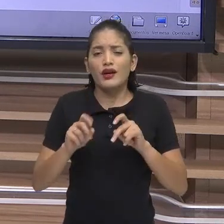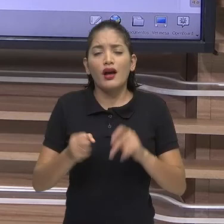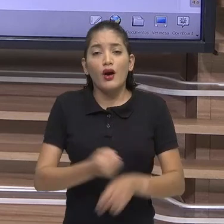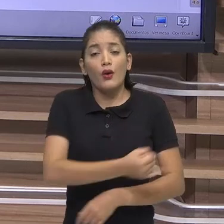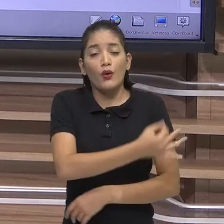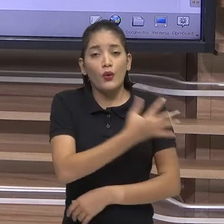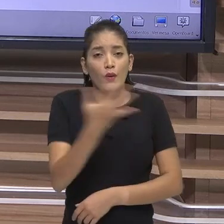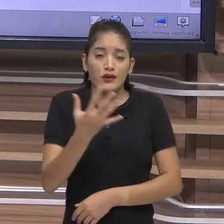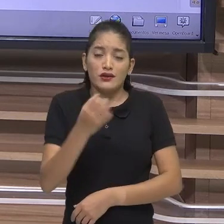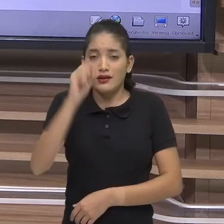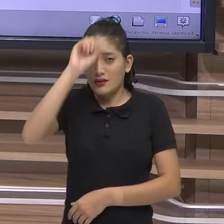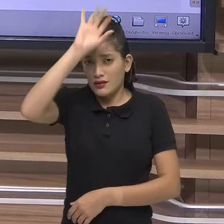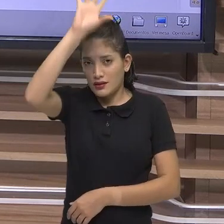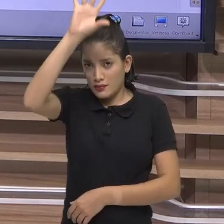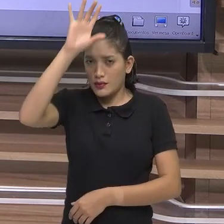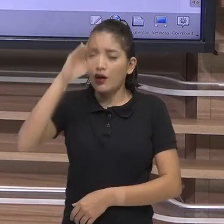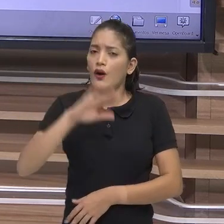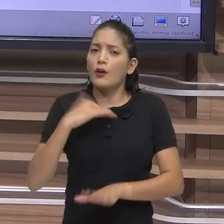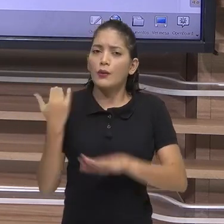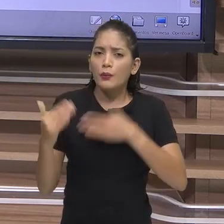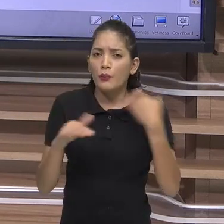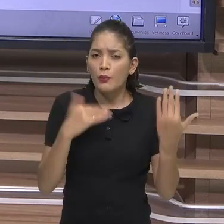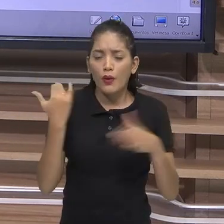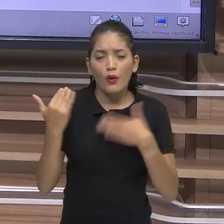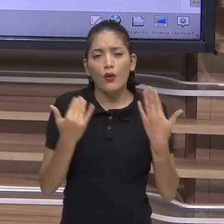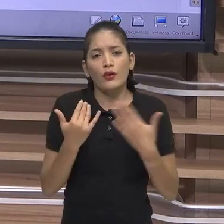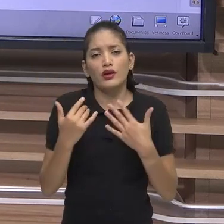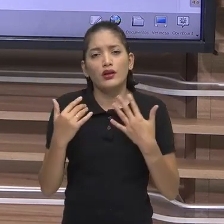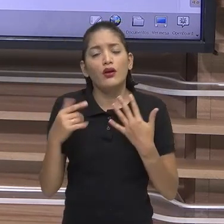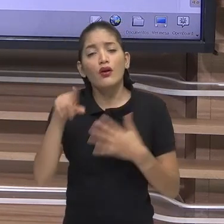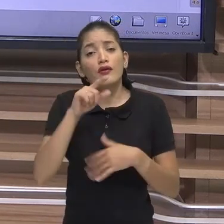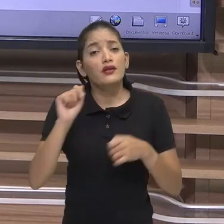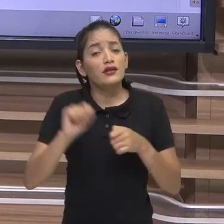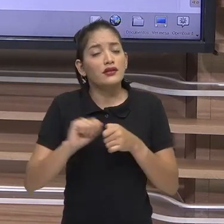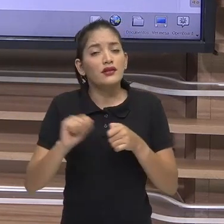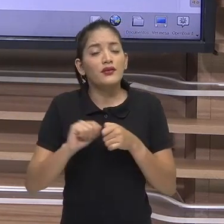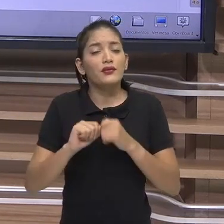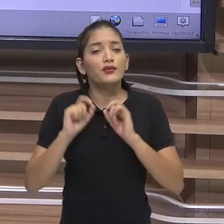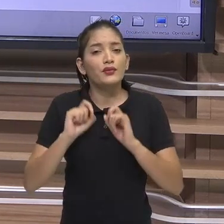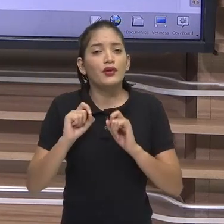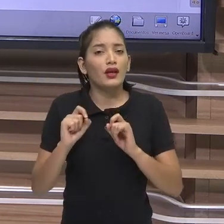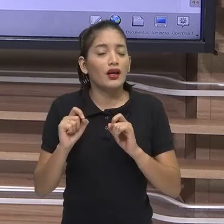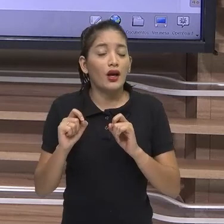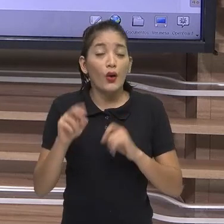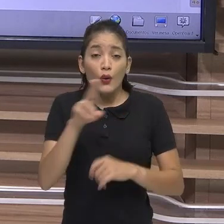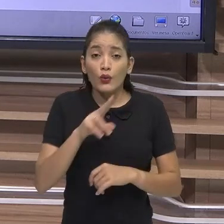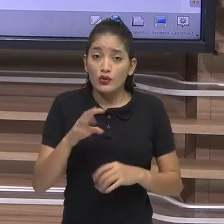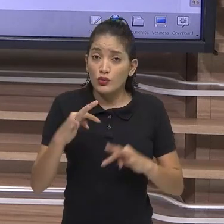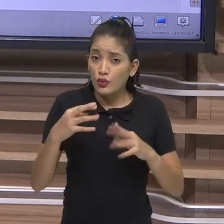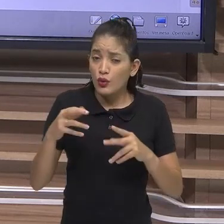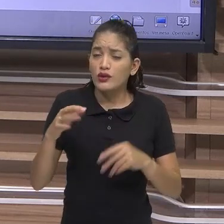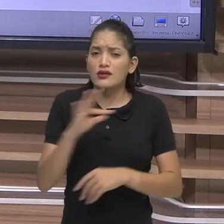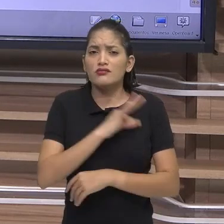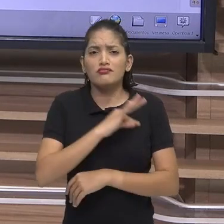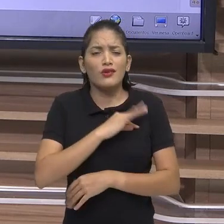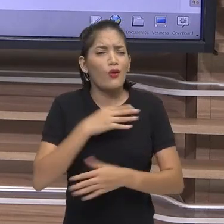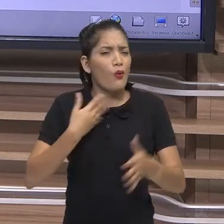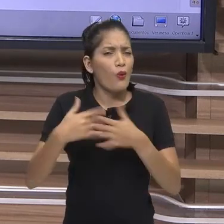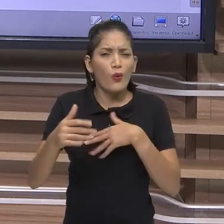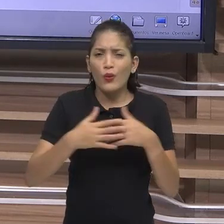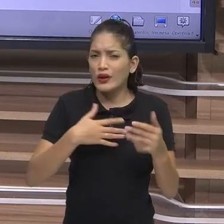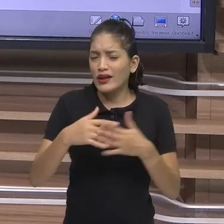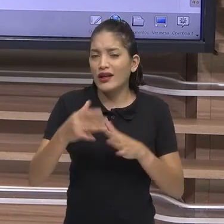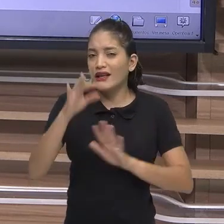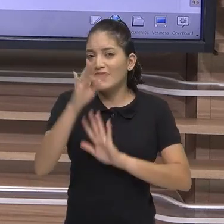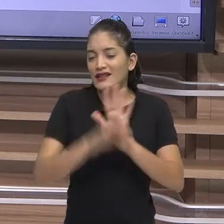baleias que são atingidas e tudo mais. E você vai fazer isso, vai usar todas as técnicas para qualquer texto